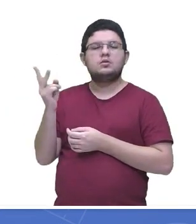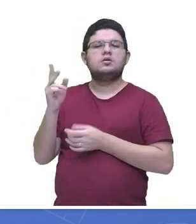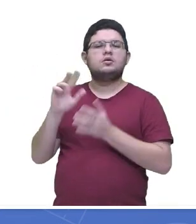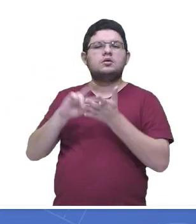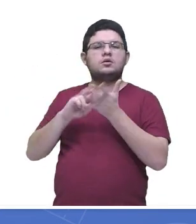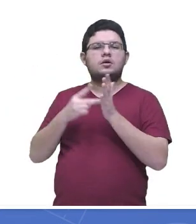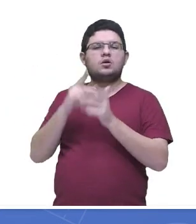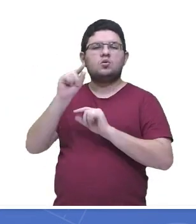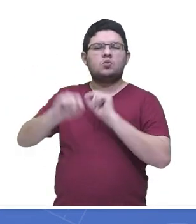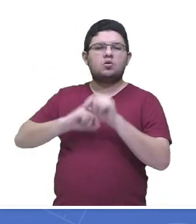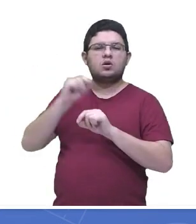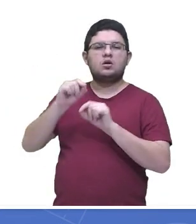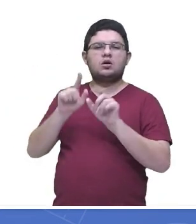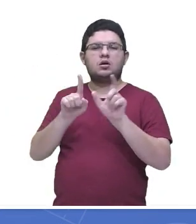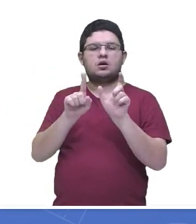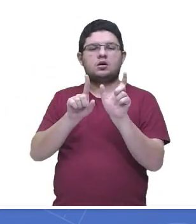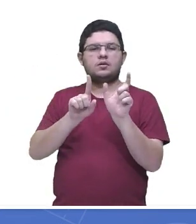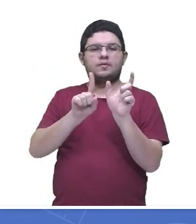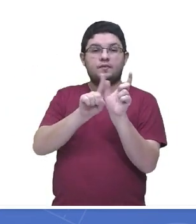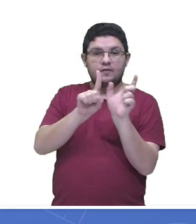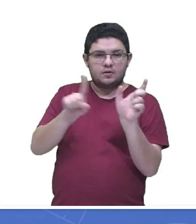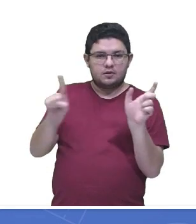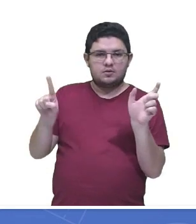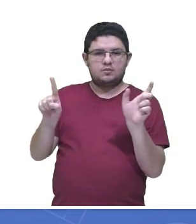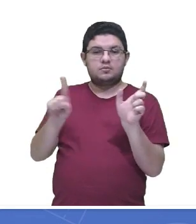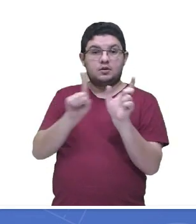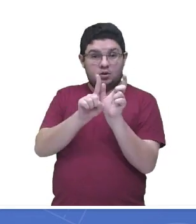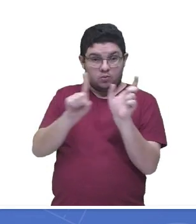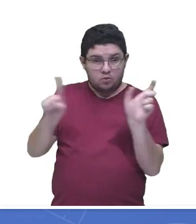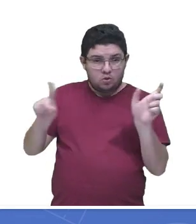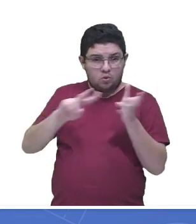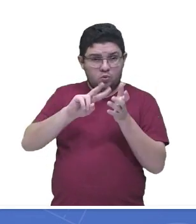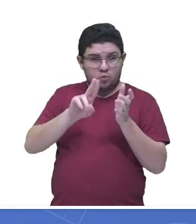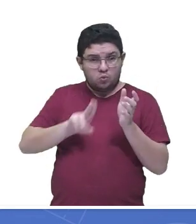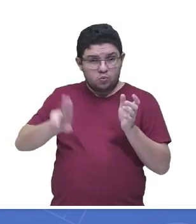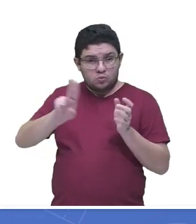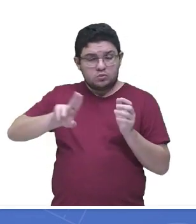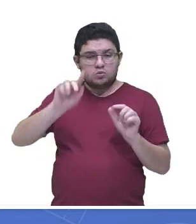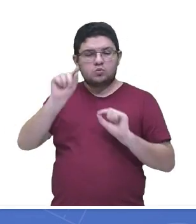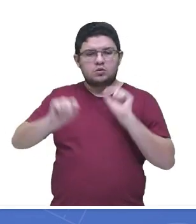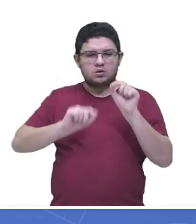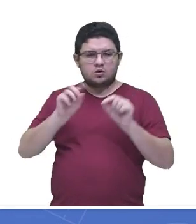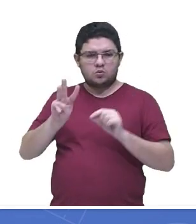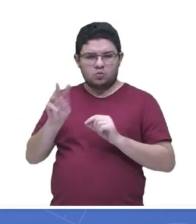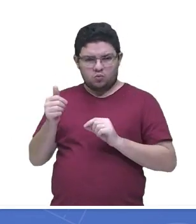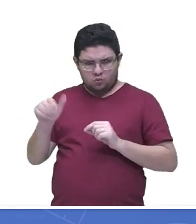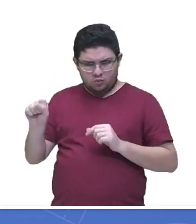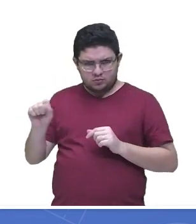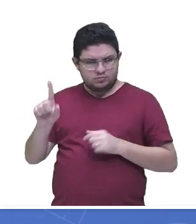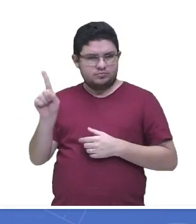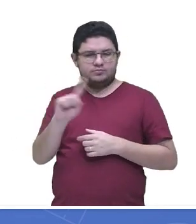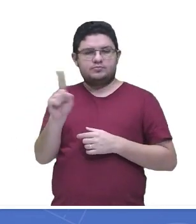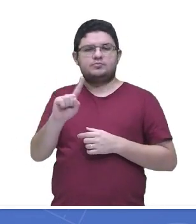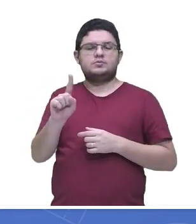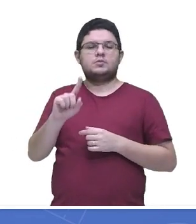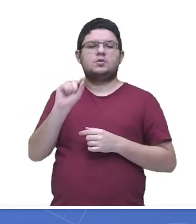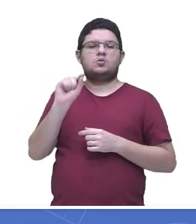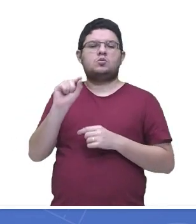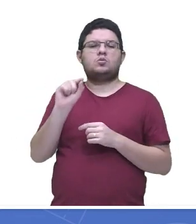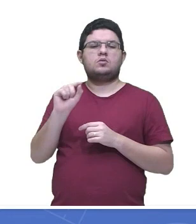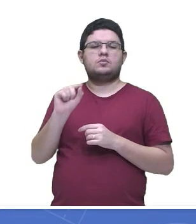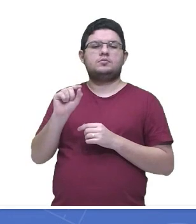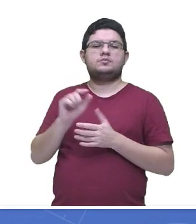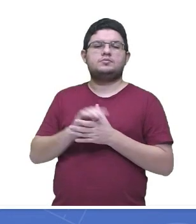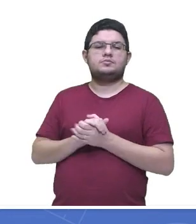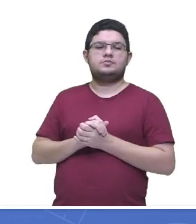eu vou usar o que mesmo, gente? Eu vou usar mais o was, né? Porque plural. Plural será o were. E o